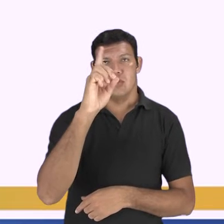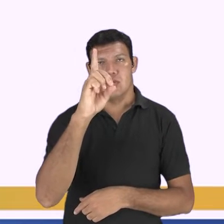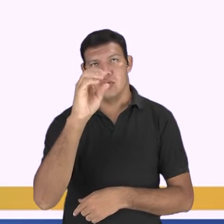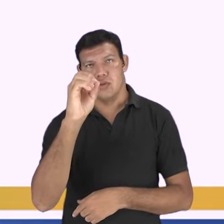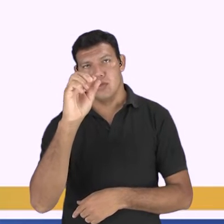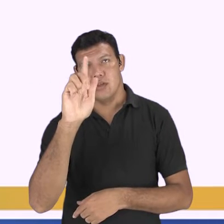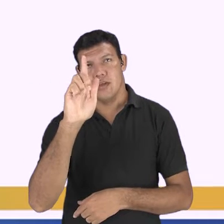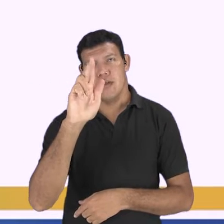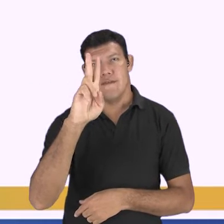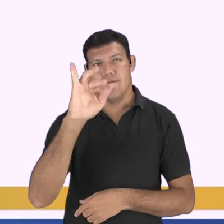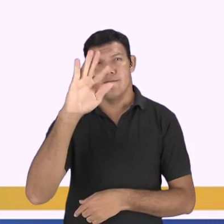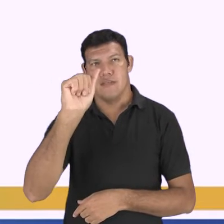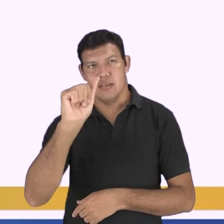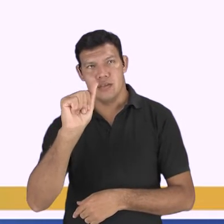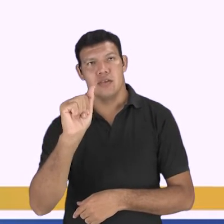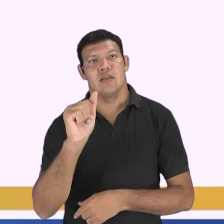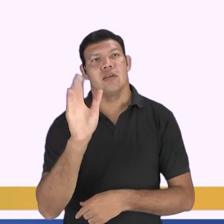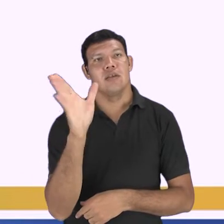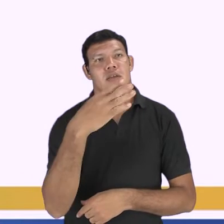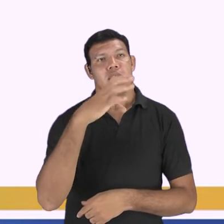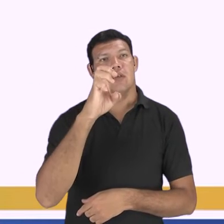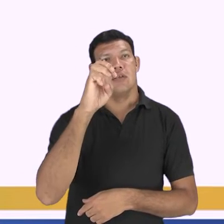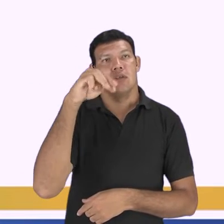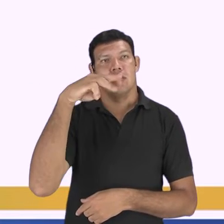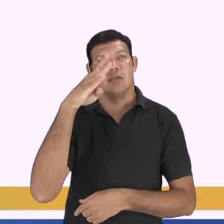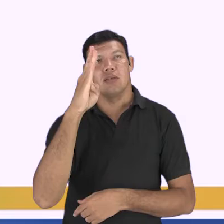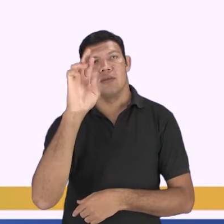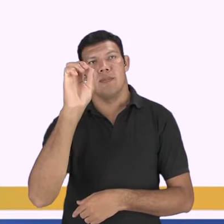né? Nós temos ainda o posto que, tá?